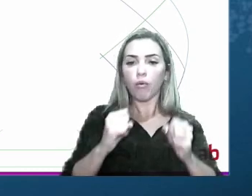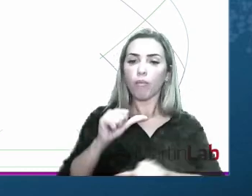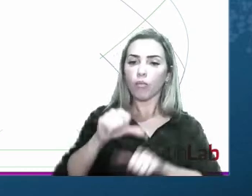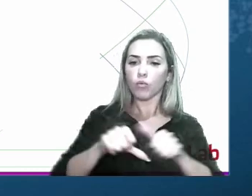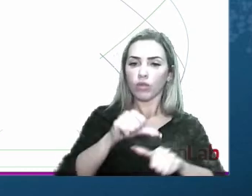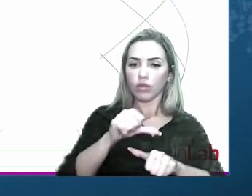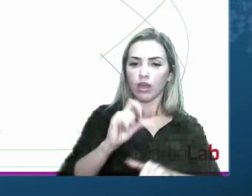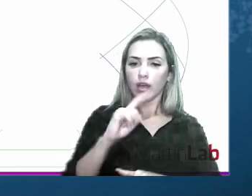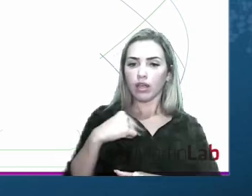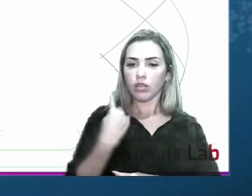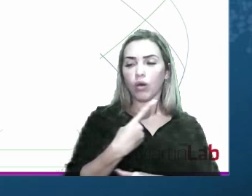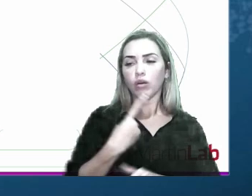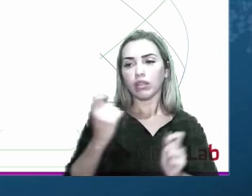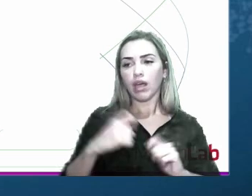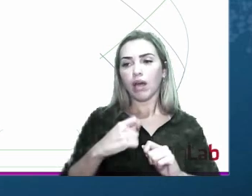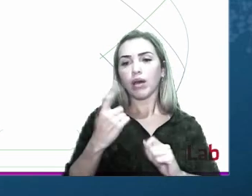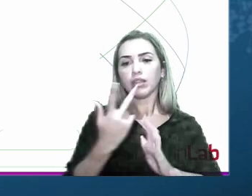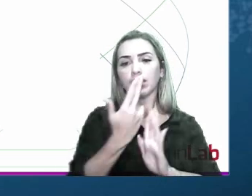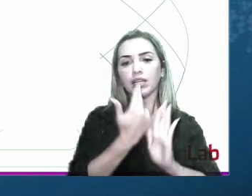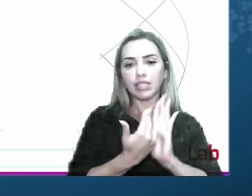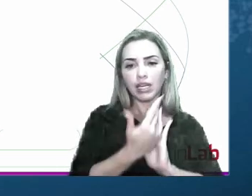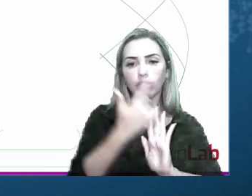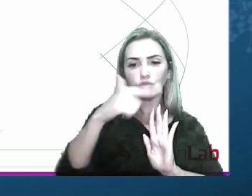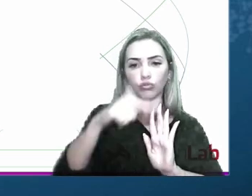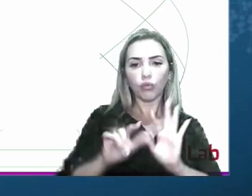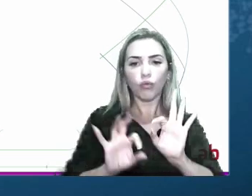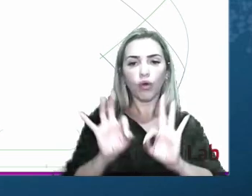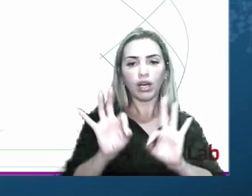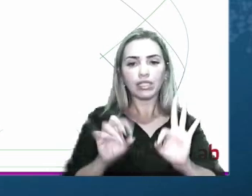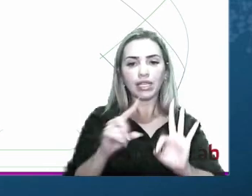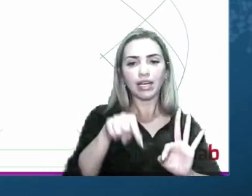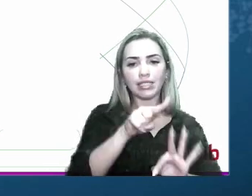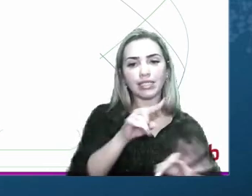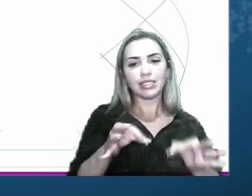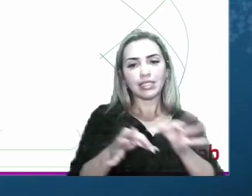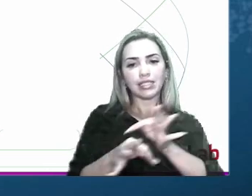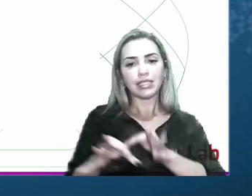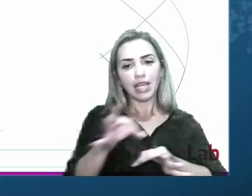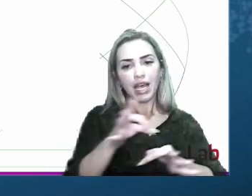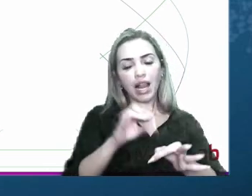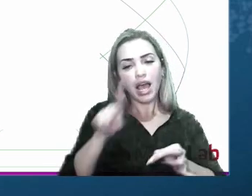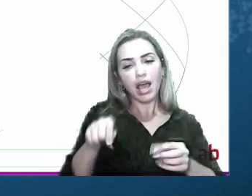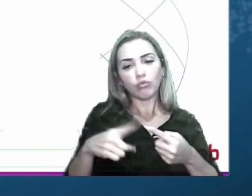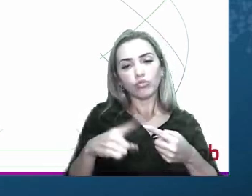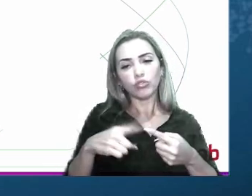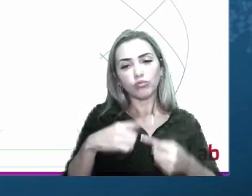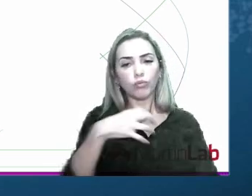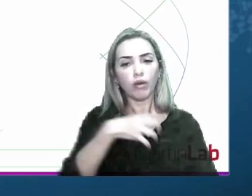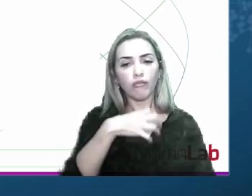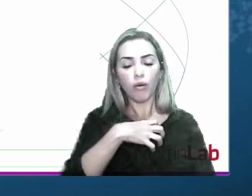podemos desenhar e redesenhar essas células e é uma forma de usar